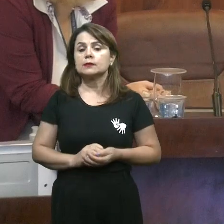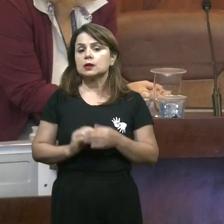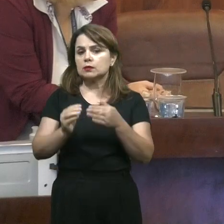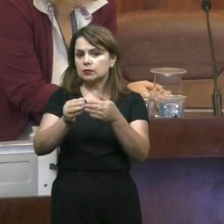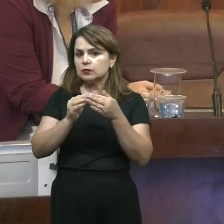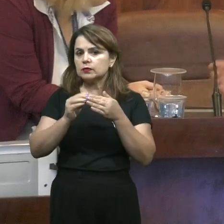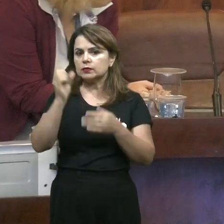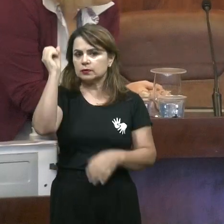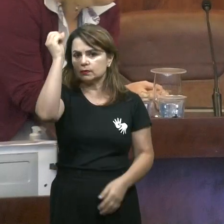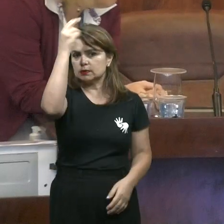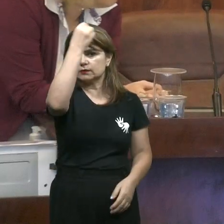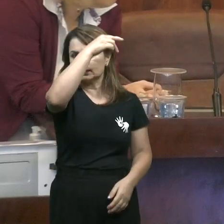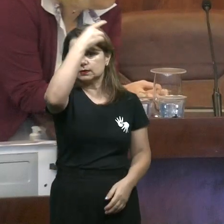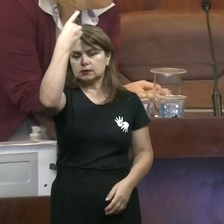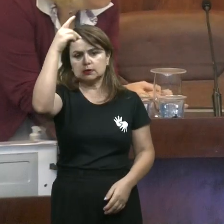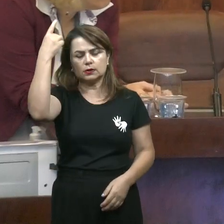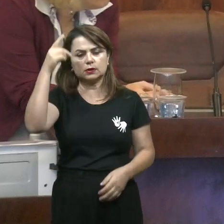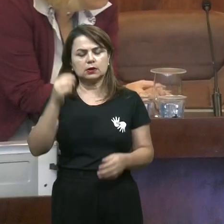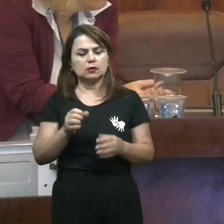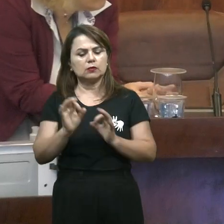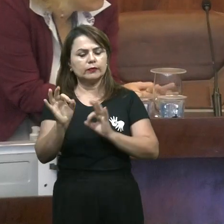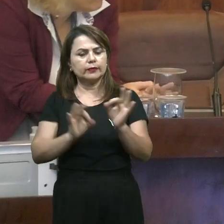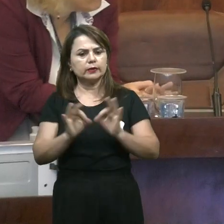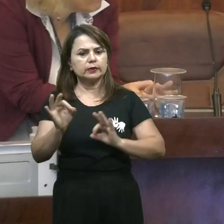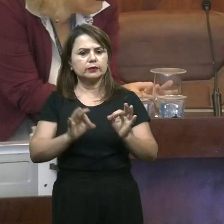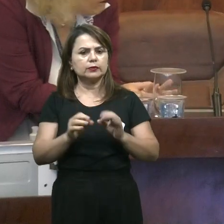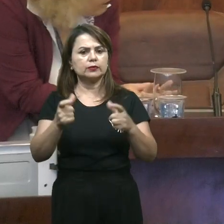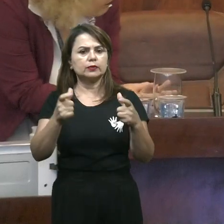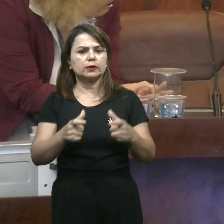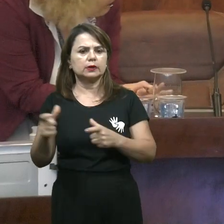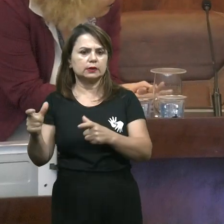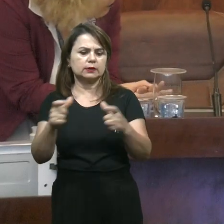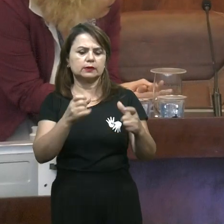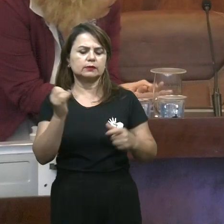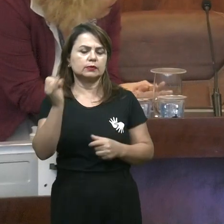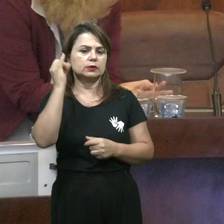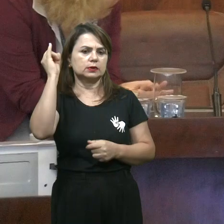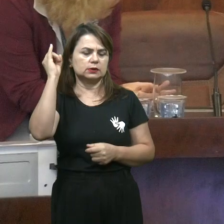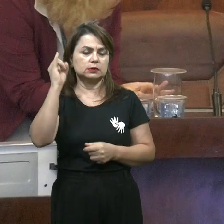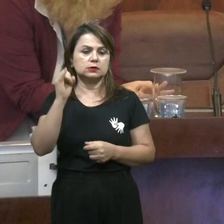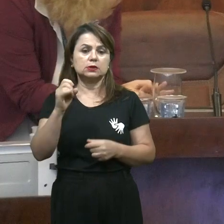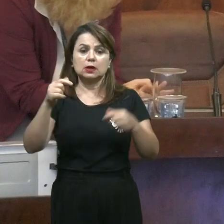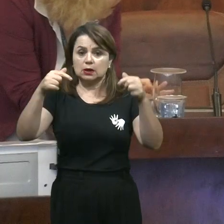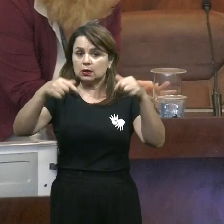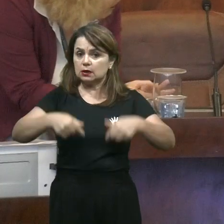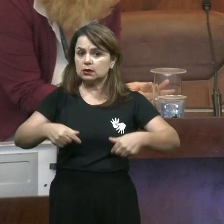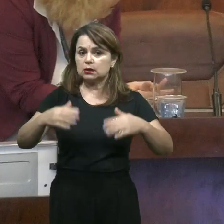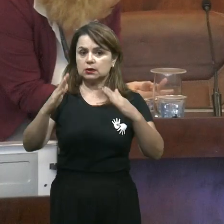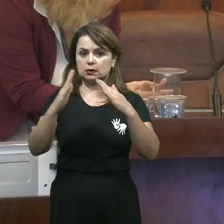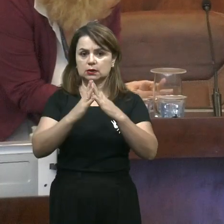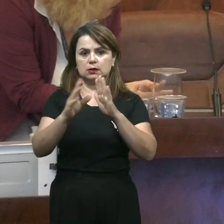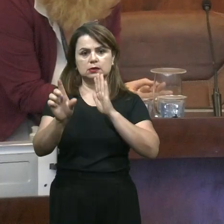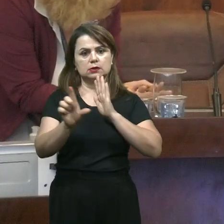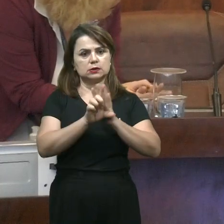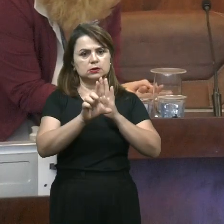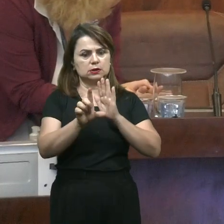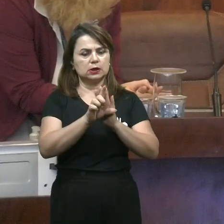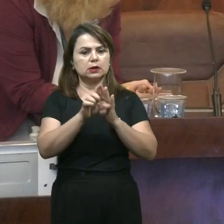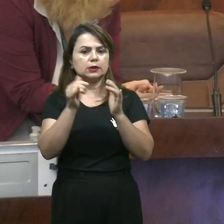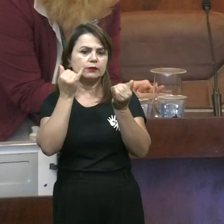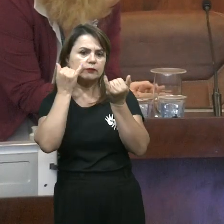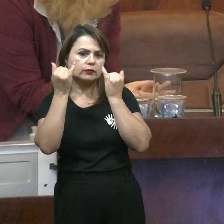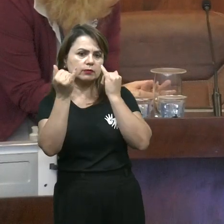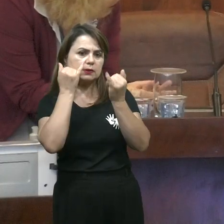esforço e desenvolver isso tudo junto aos setores competentes a informar essa caixa de leis para quando está prevista a